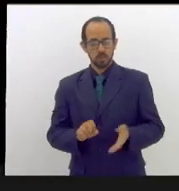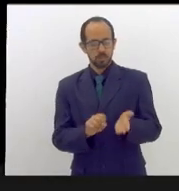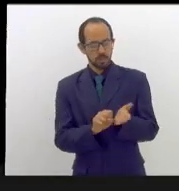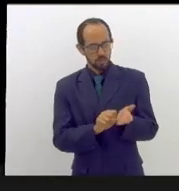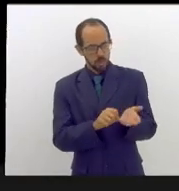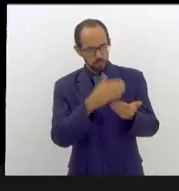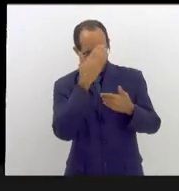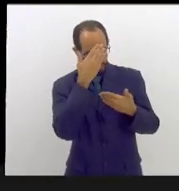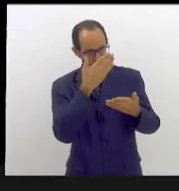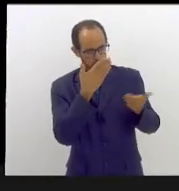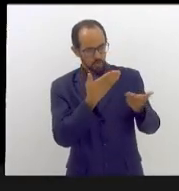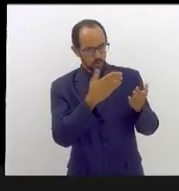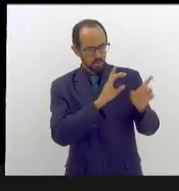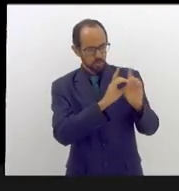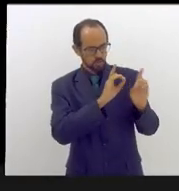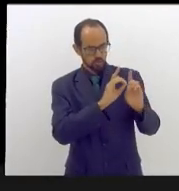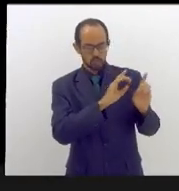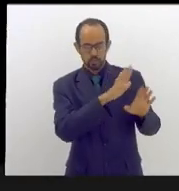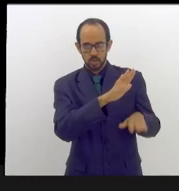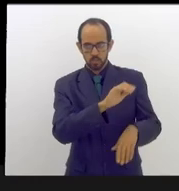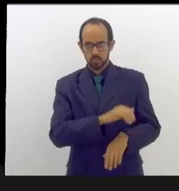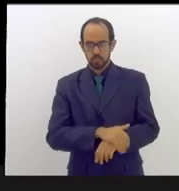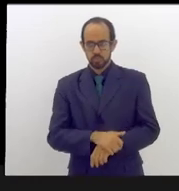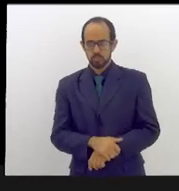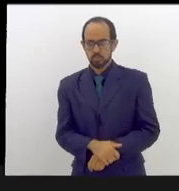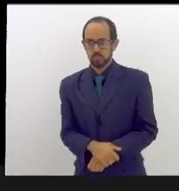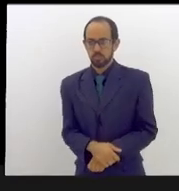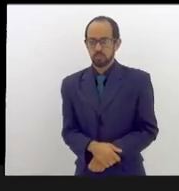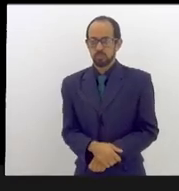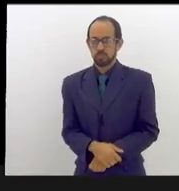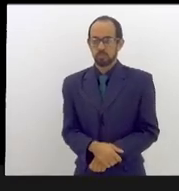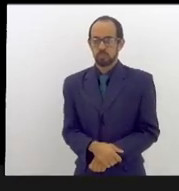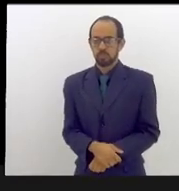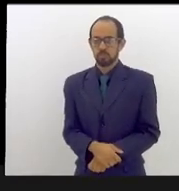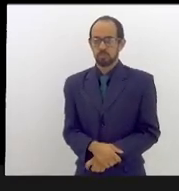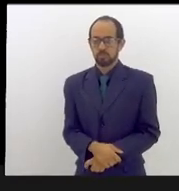nós estamos em discussão projeto de lei